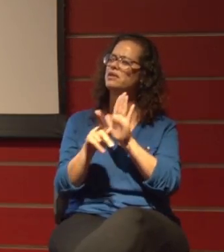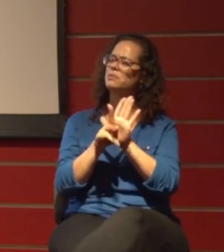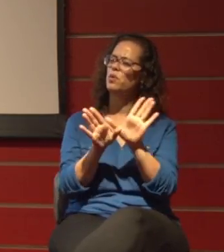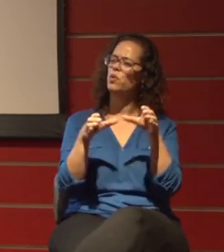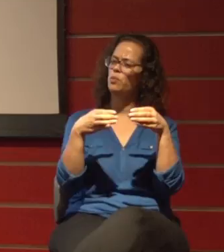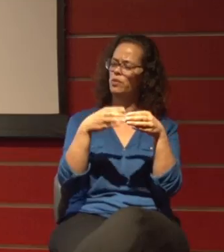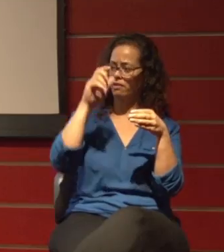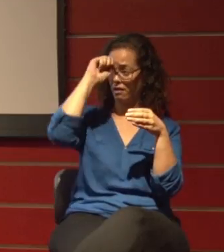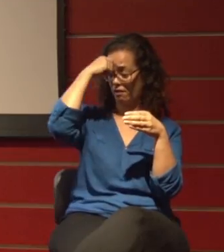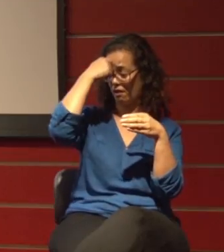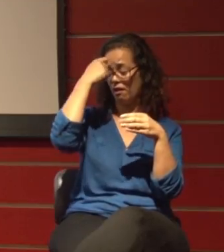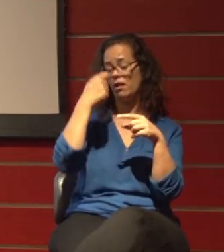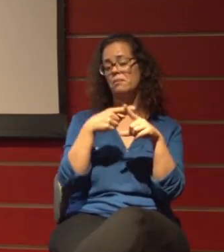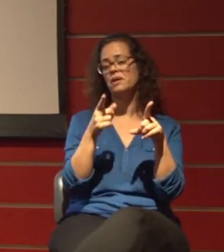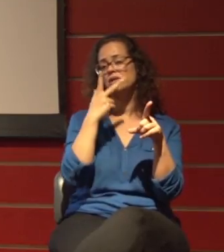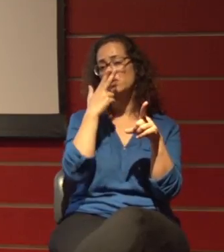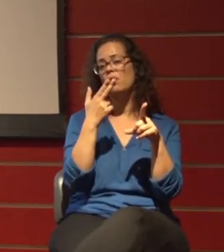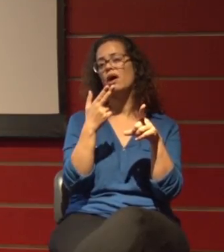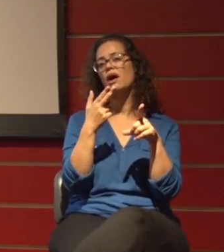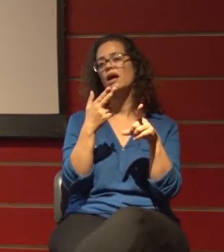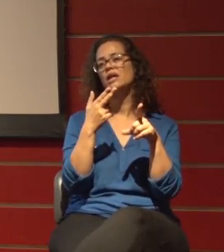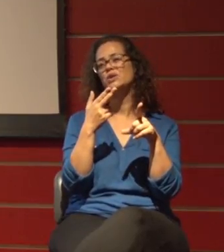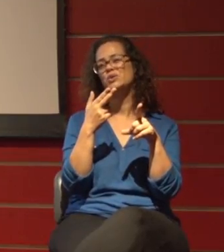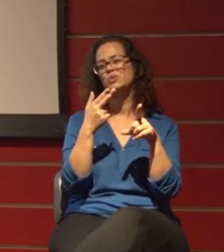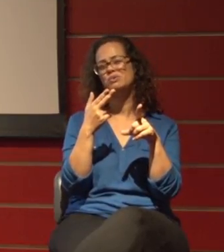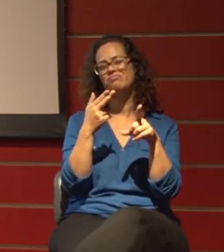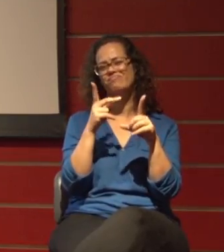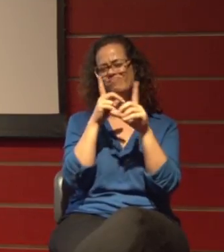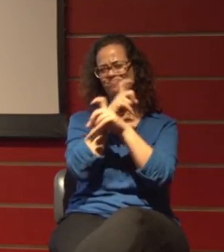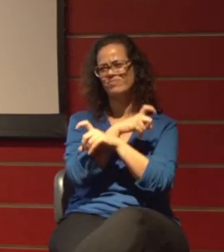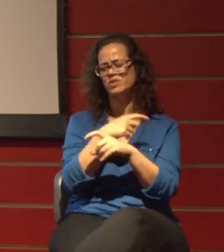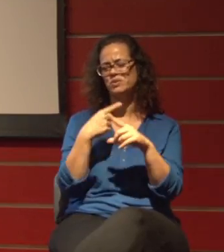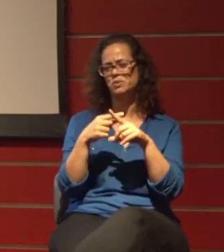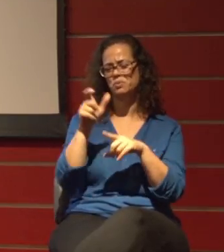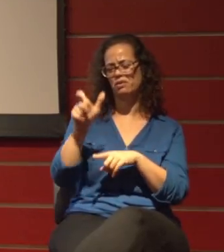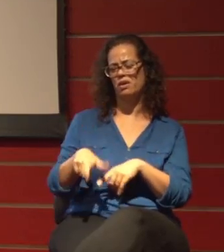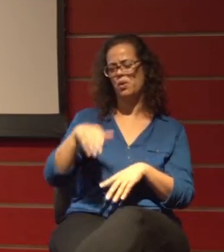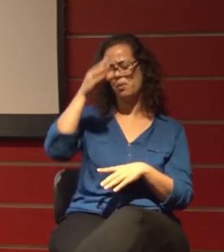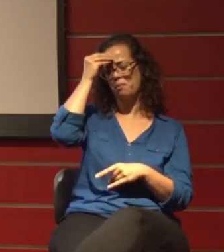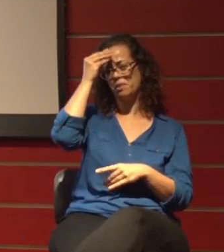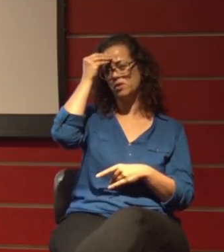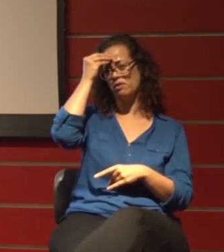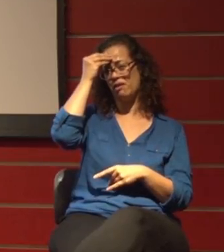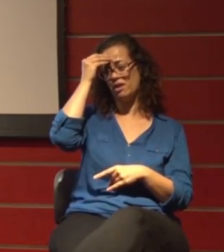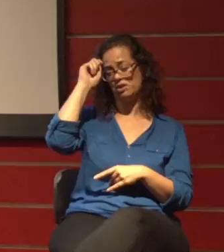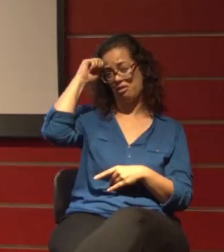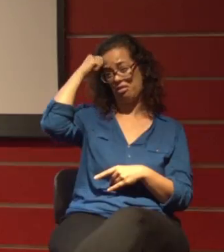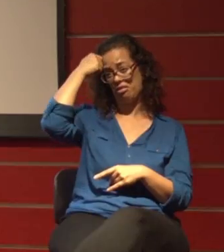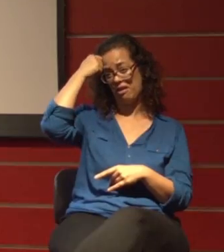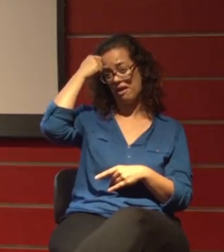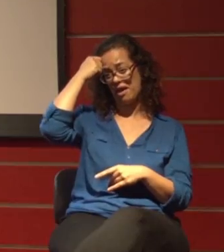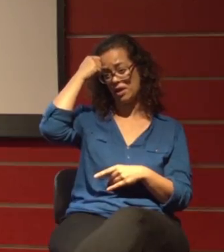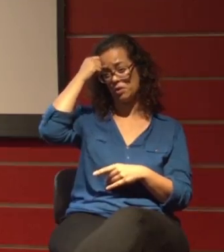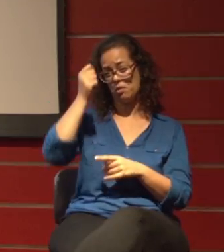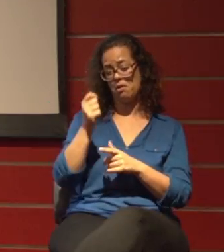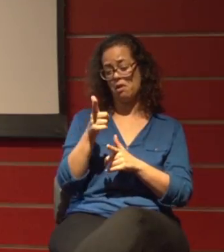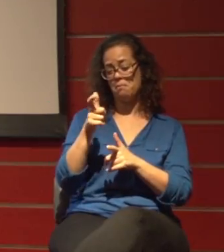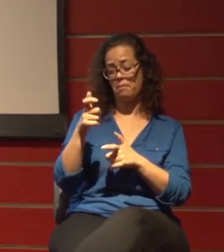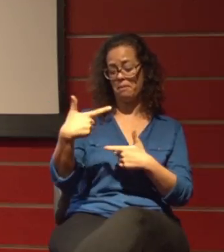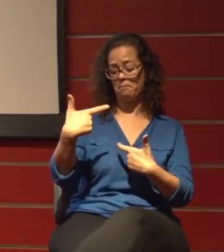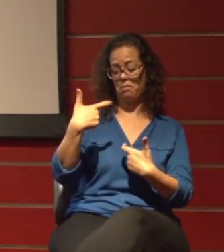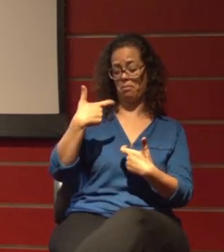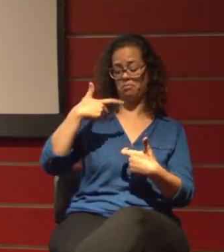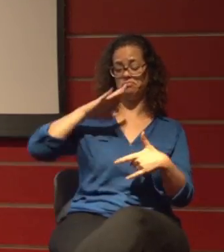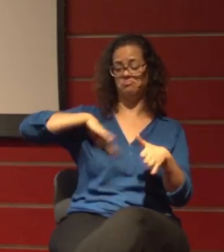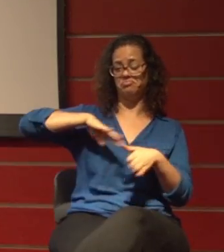comunidade mas eu acho um pouco problemático ser um personagem negro a Prova de Balas e o que isso significa também no Imaginário